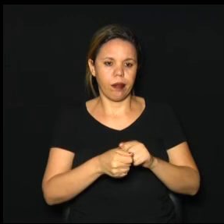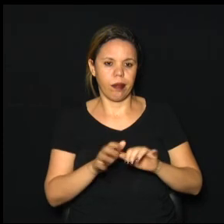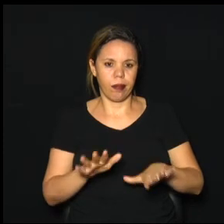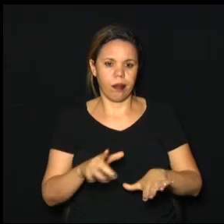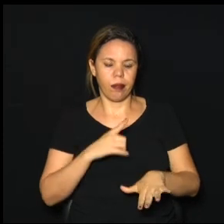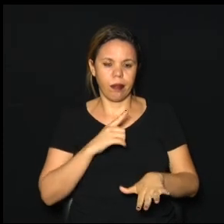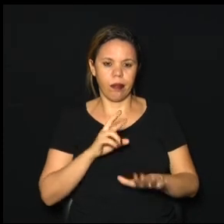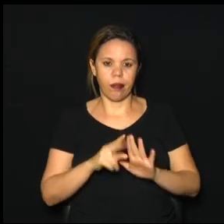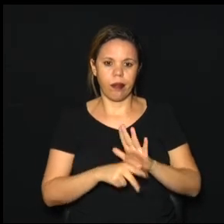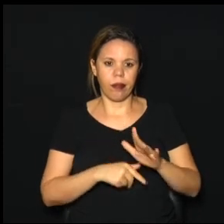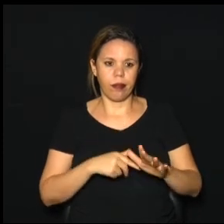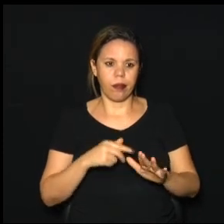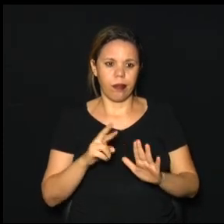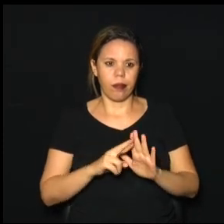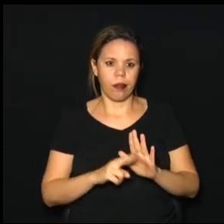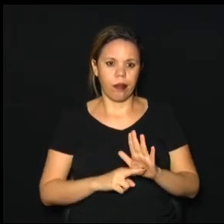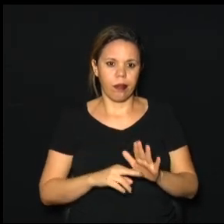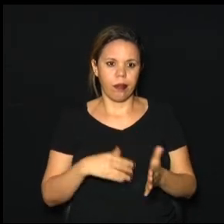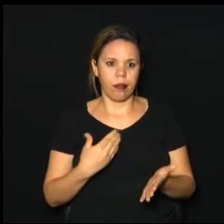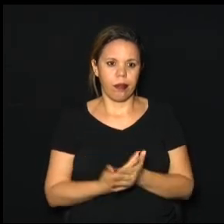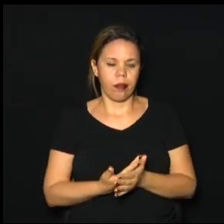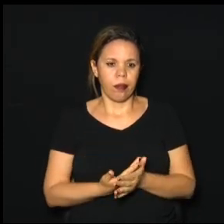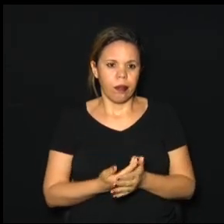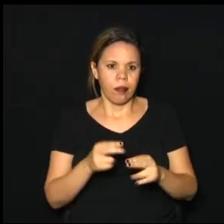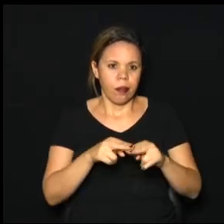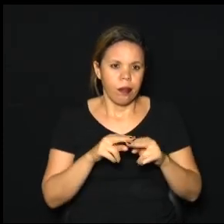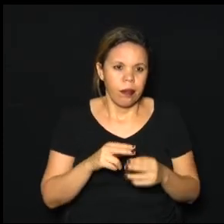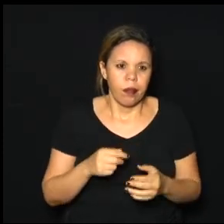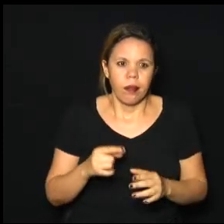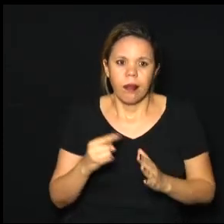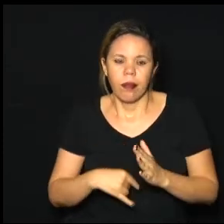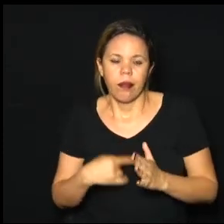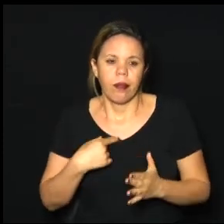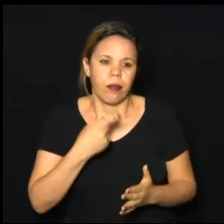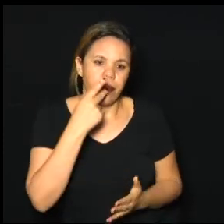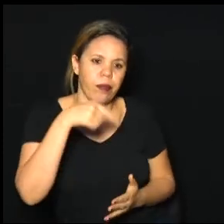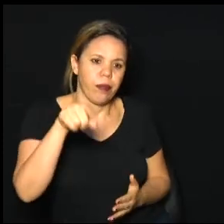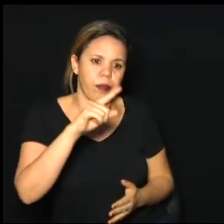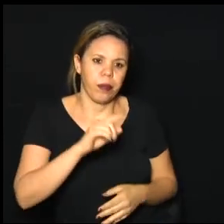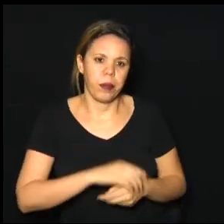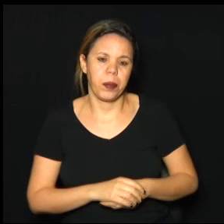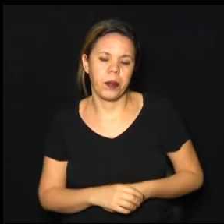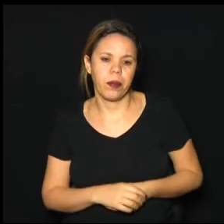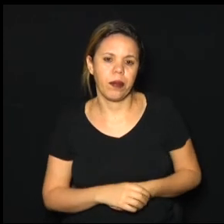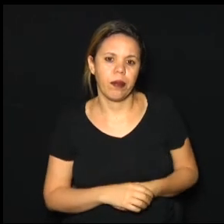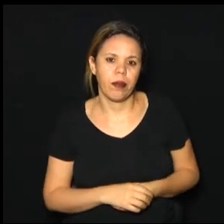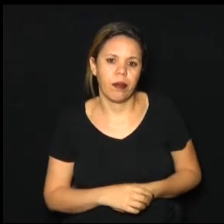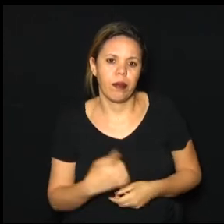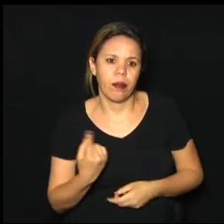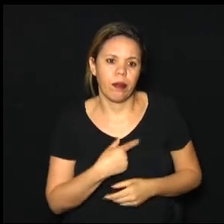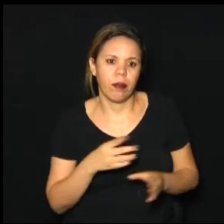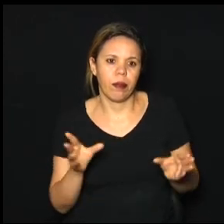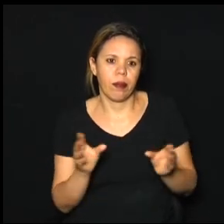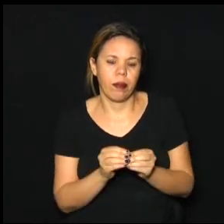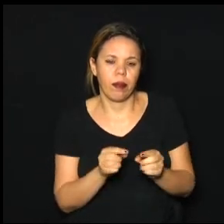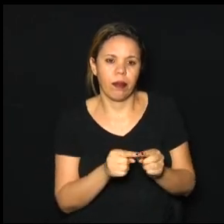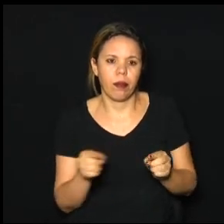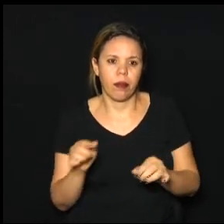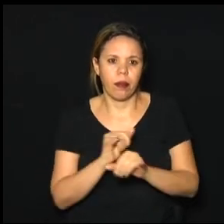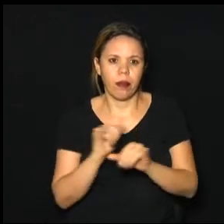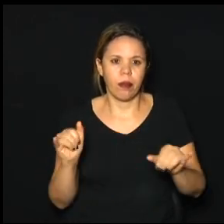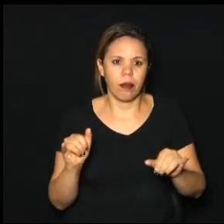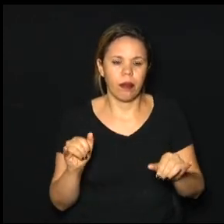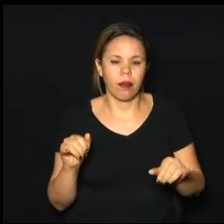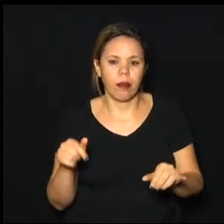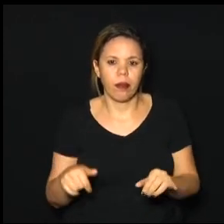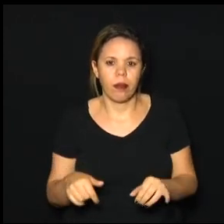existem outras regras, até por dever de ofício, eu preciso dizer isso para vocês. Com isso, então, a gente fecha a fase de campanha